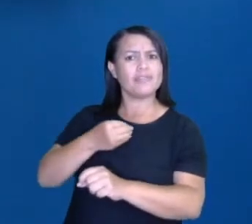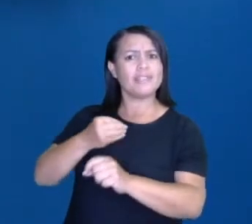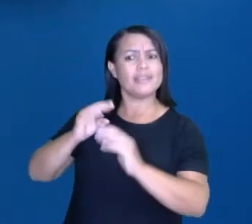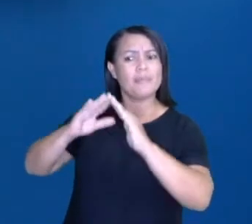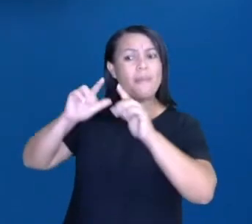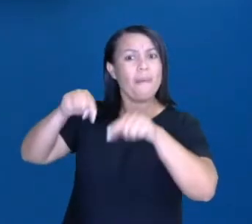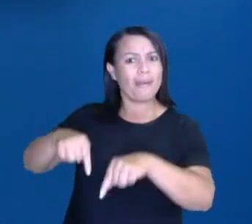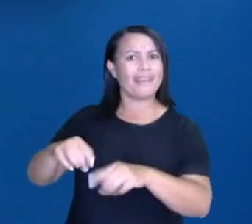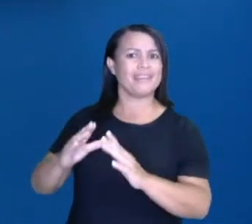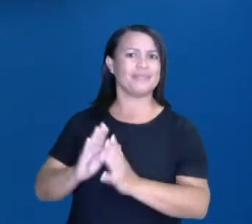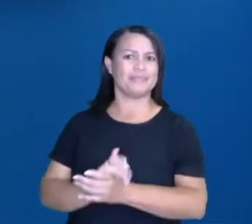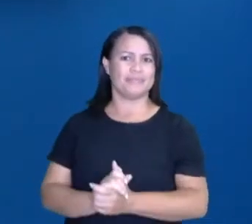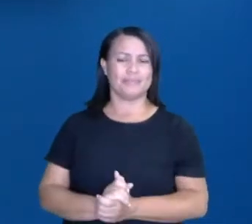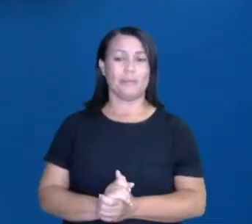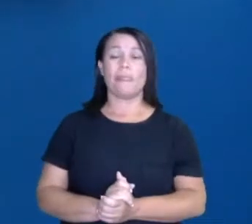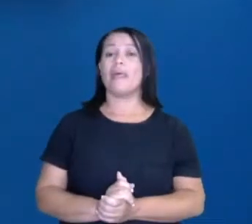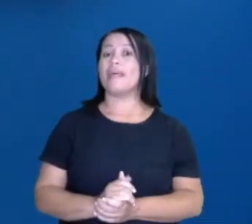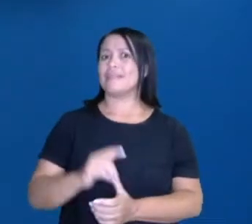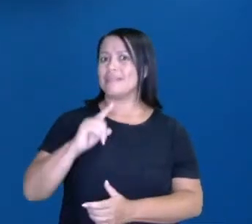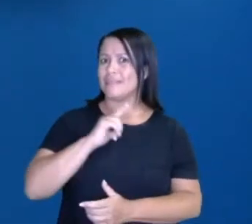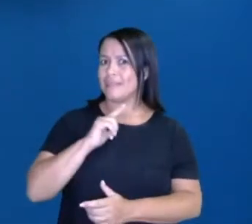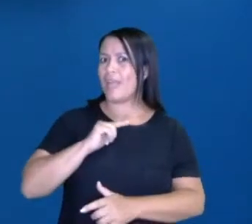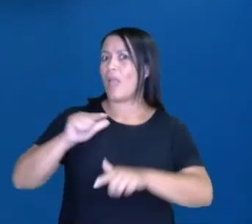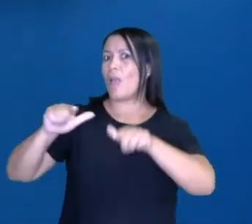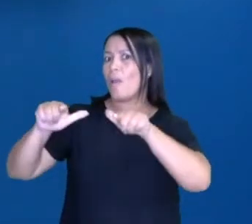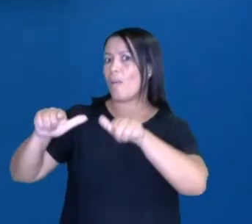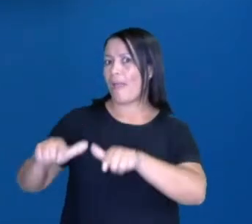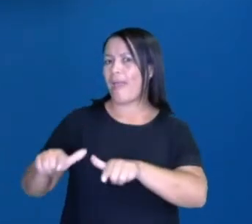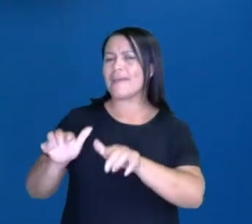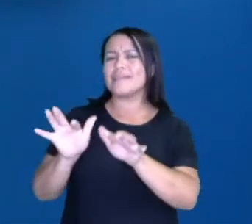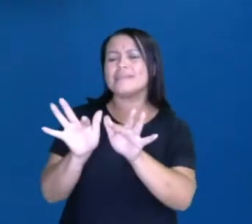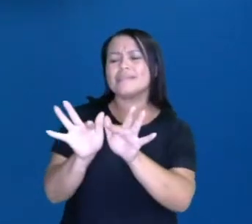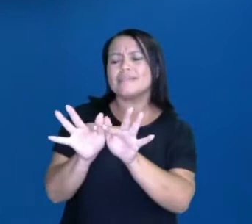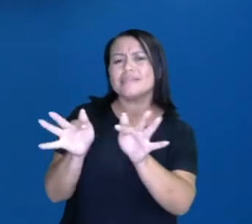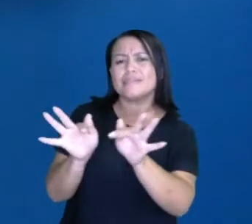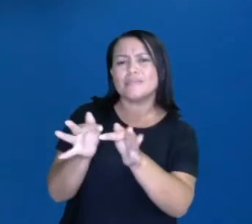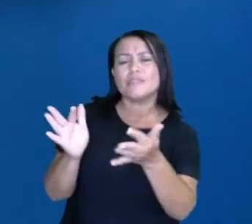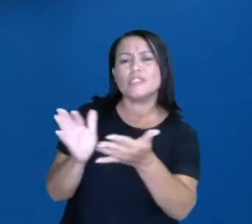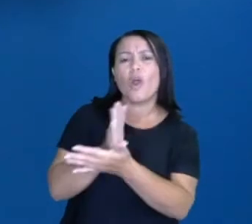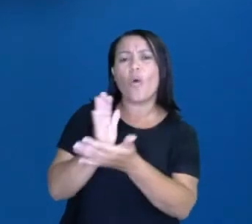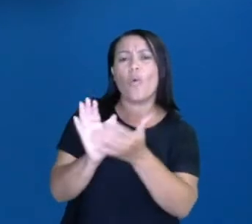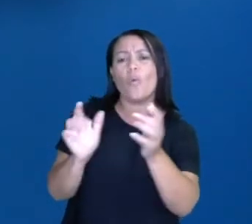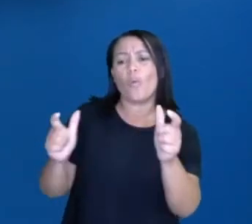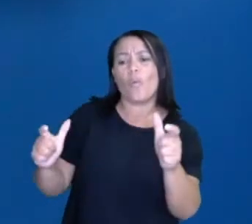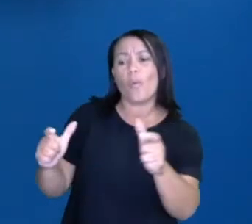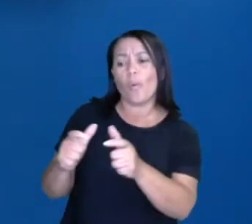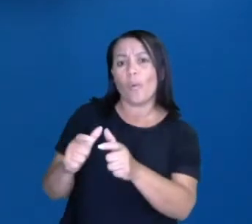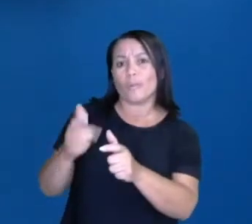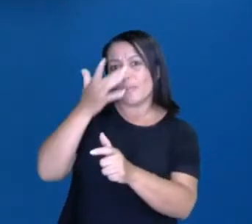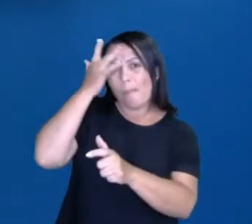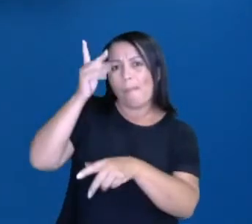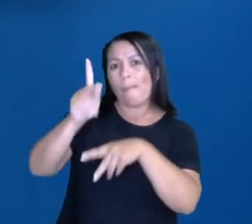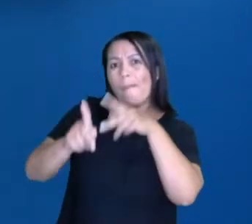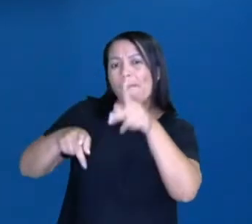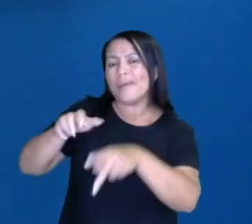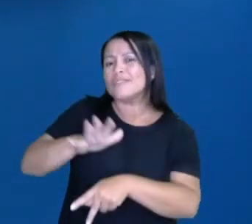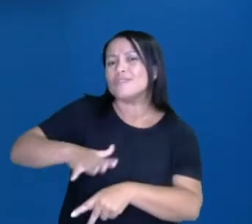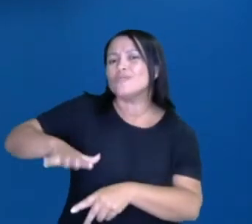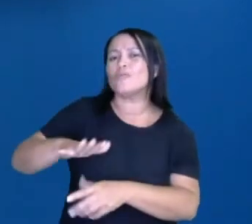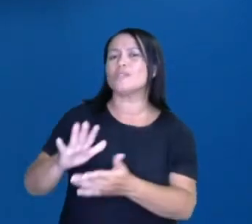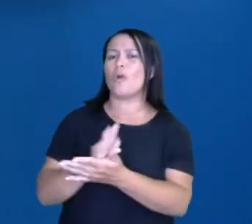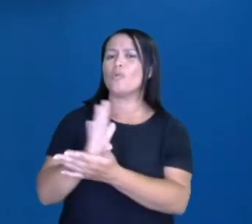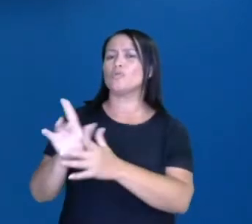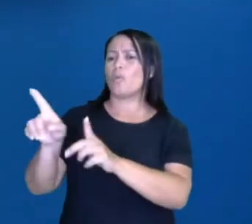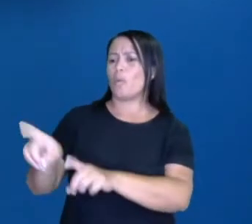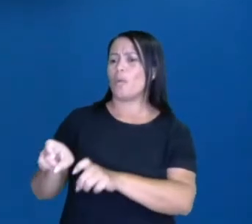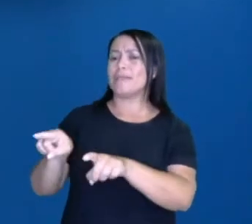certo? Há lugares simples, com número reduzido de pessoas, de elementos, como as áreas